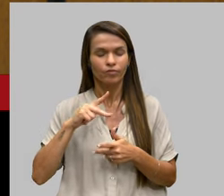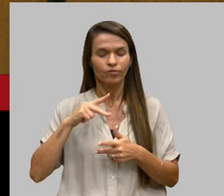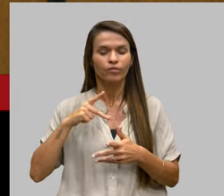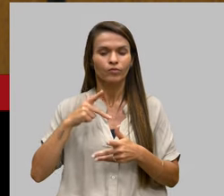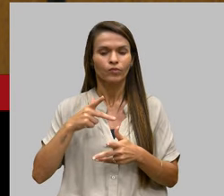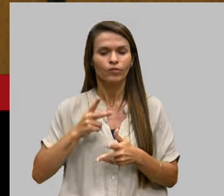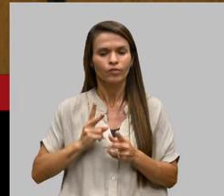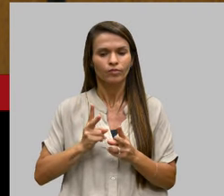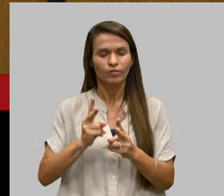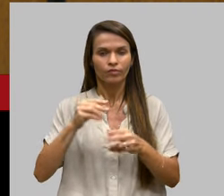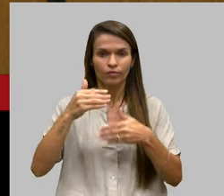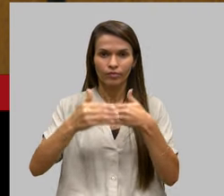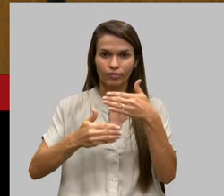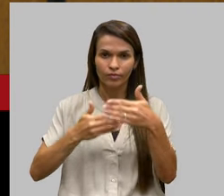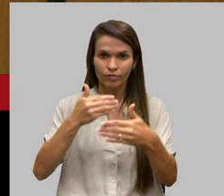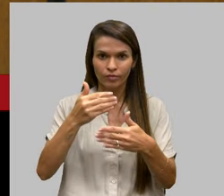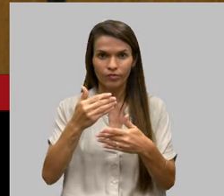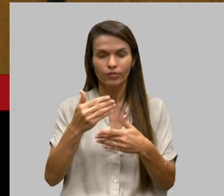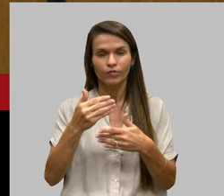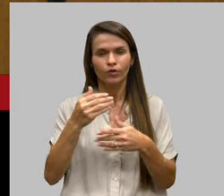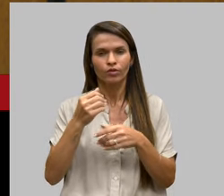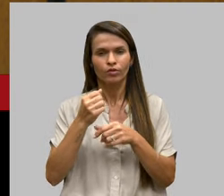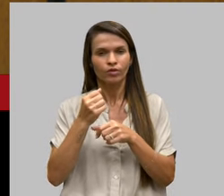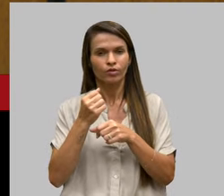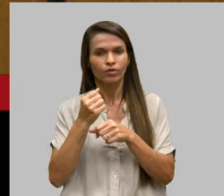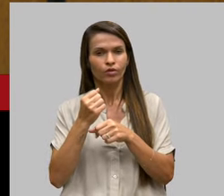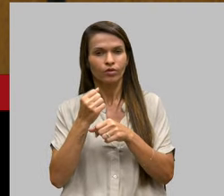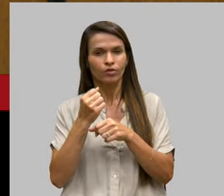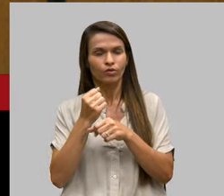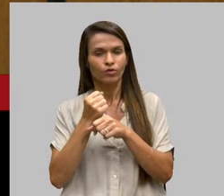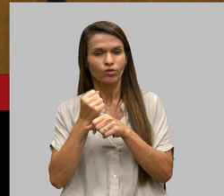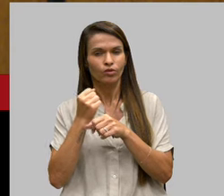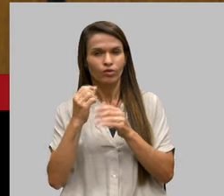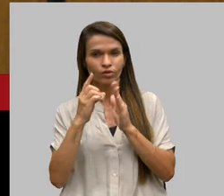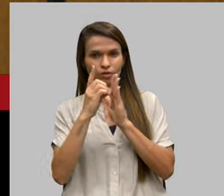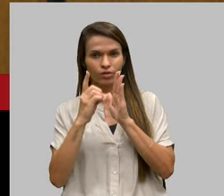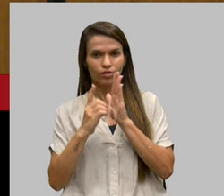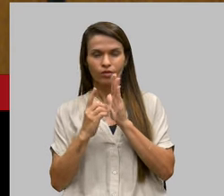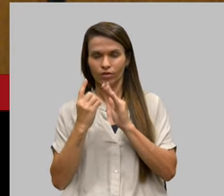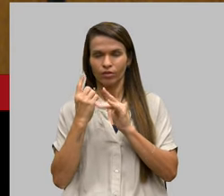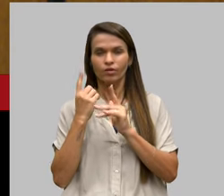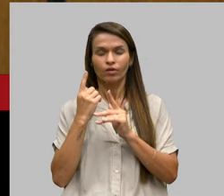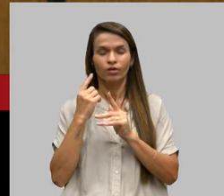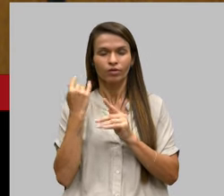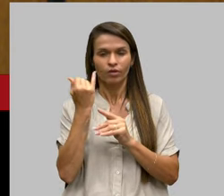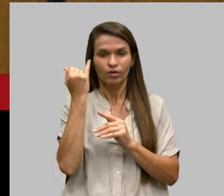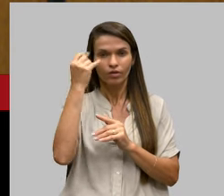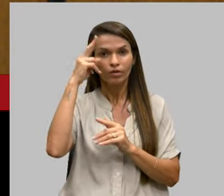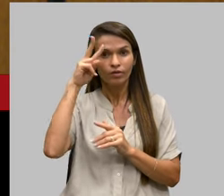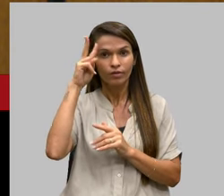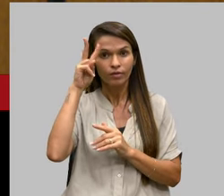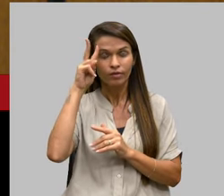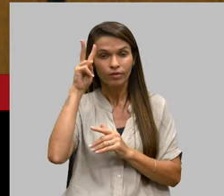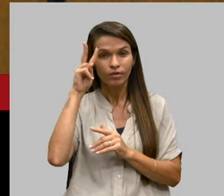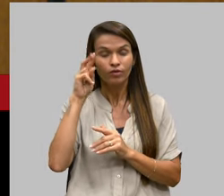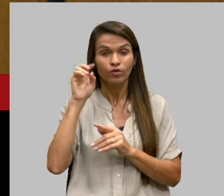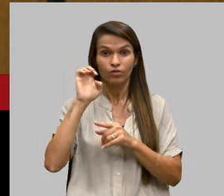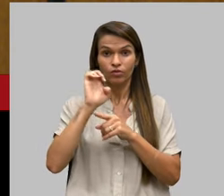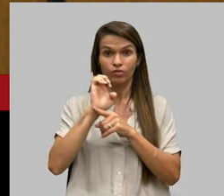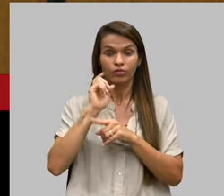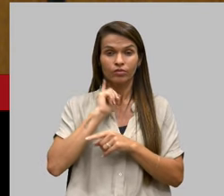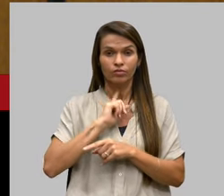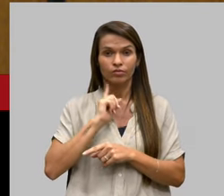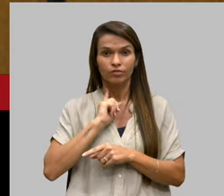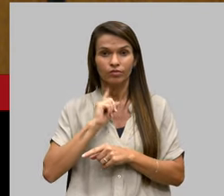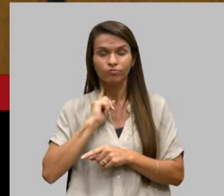construído na nos últimos nas últimas décadas né é importante lembrar que o estado de Minas